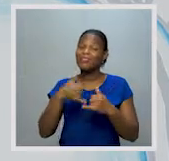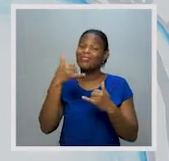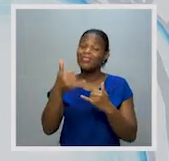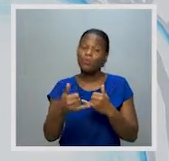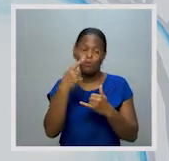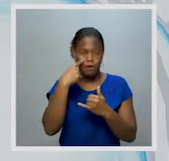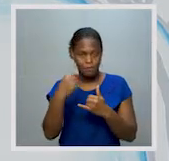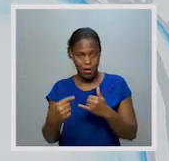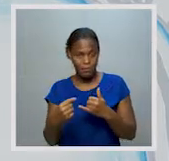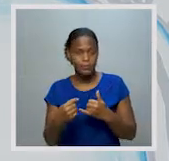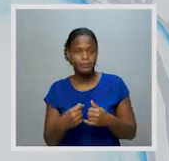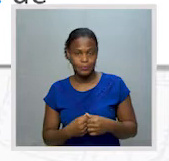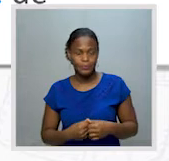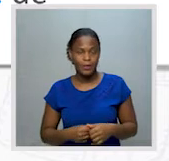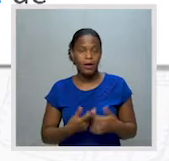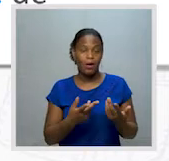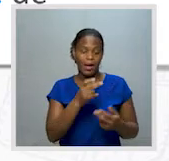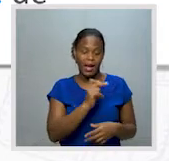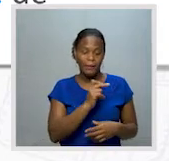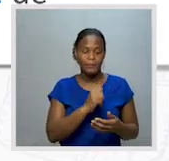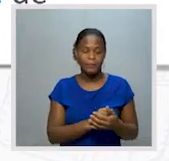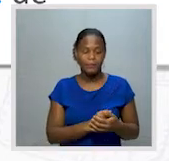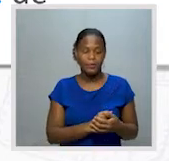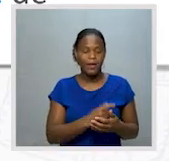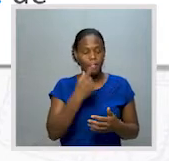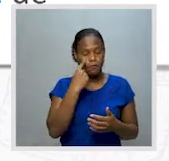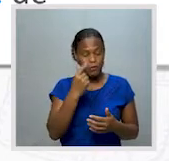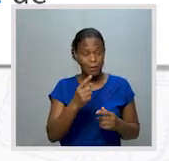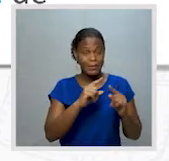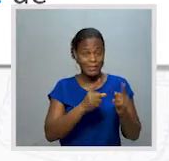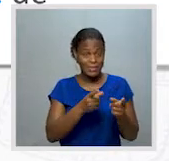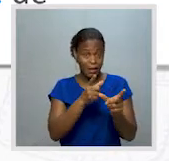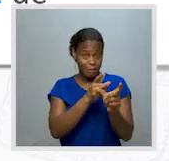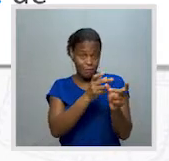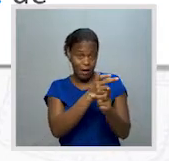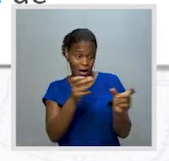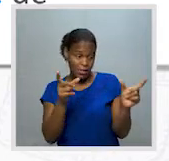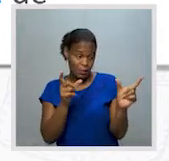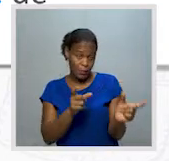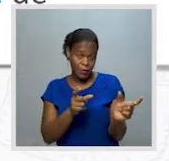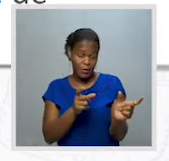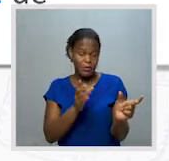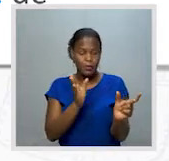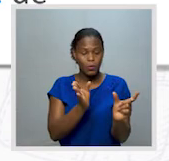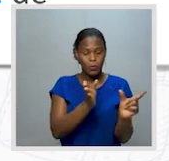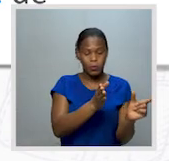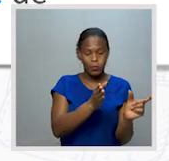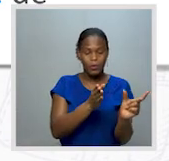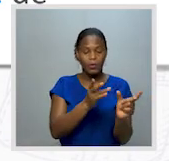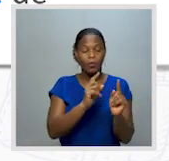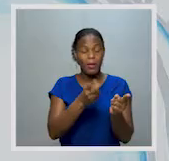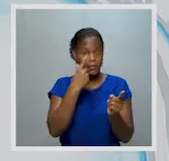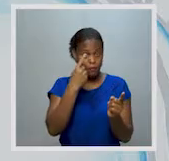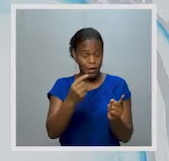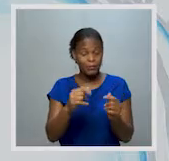ver então algumas situações no quadro. A linha A, verbo inicia a oração, portanto a frase começa com o verbo, e temos